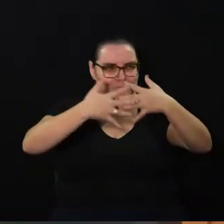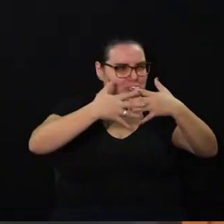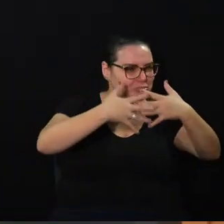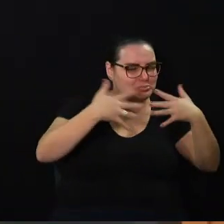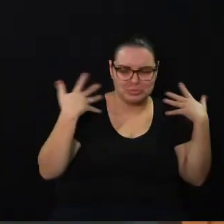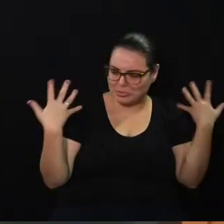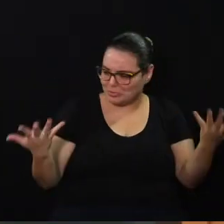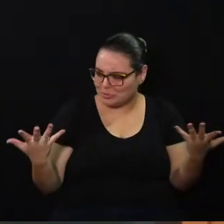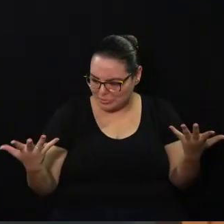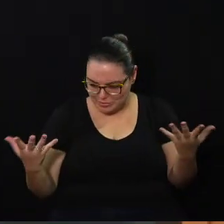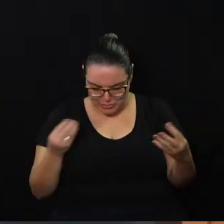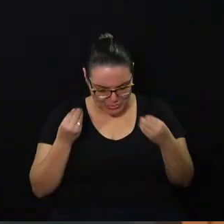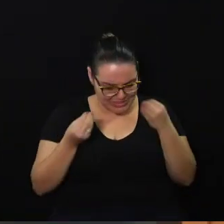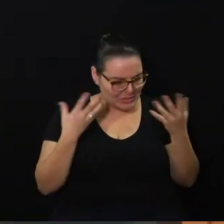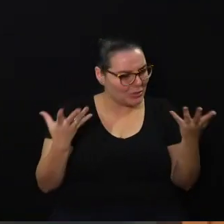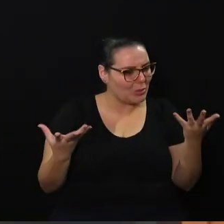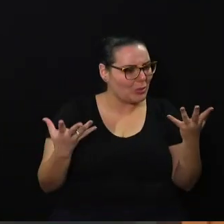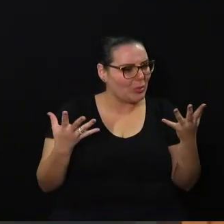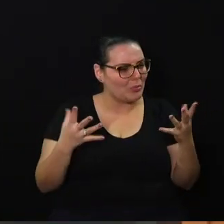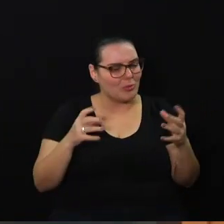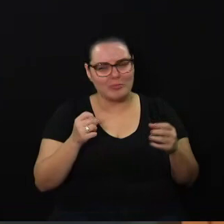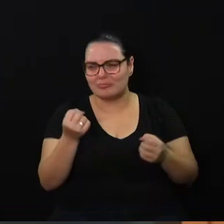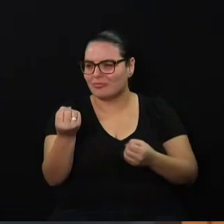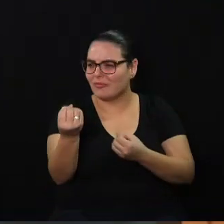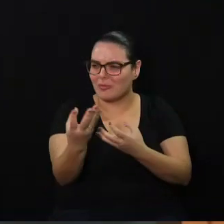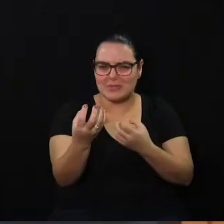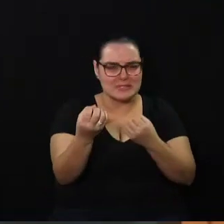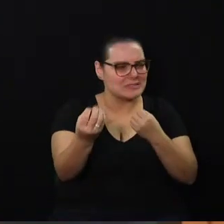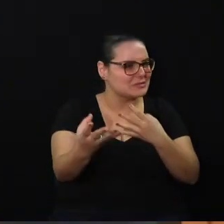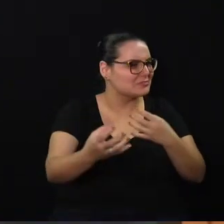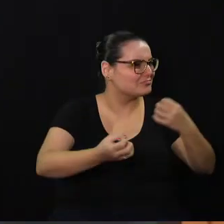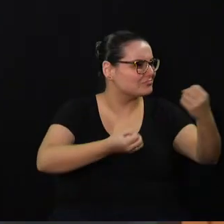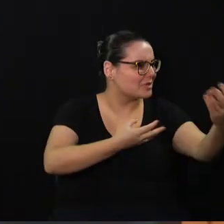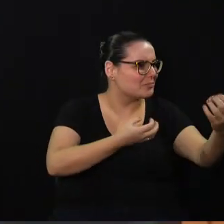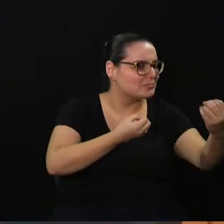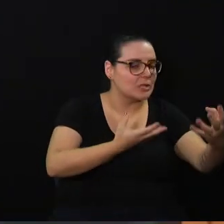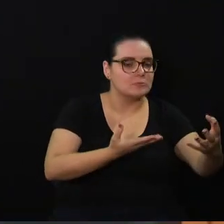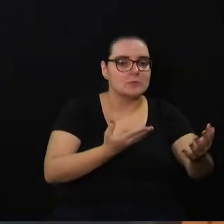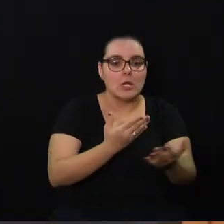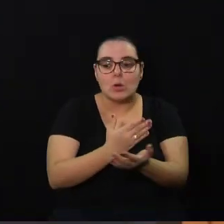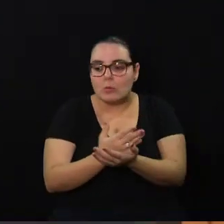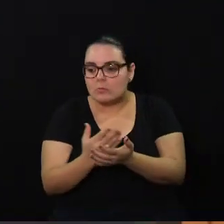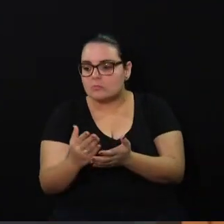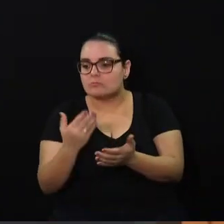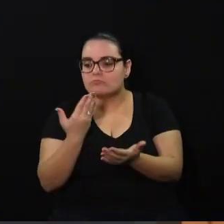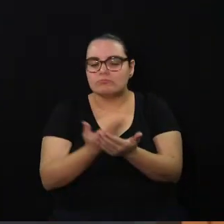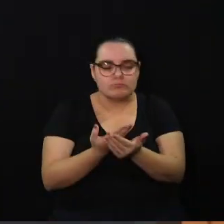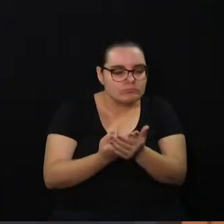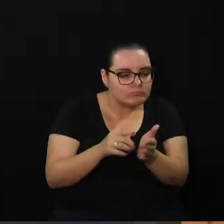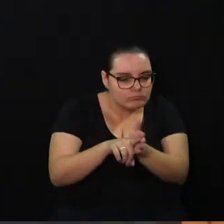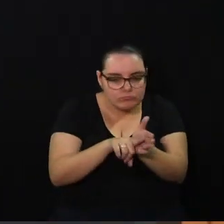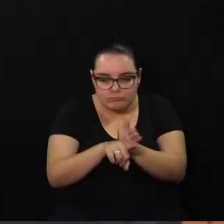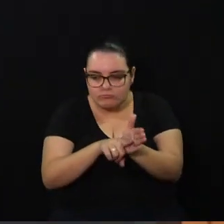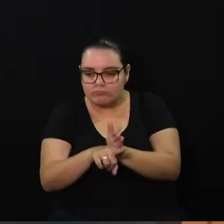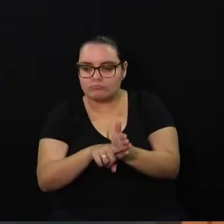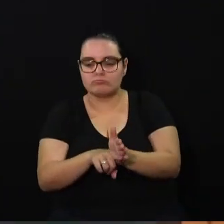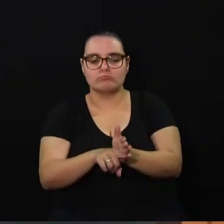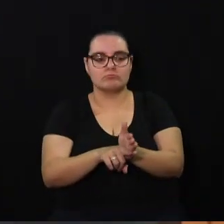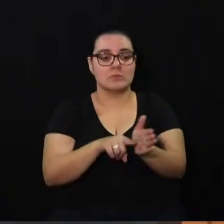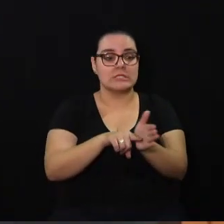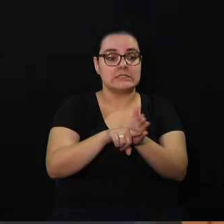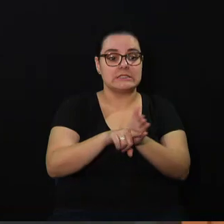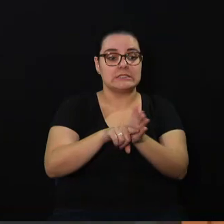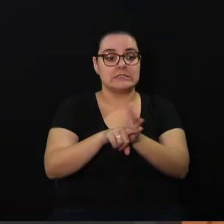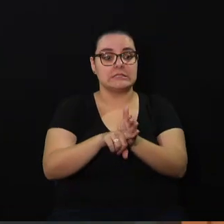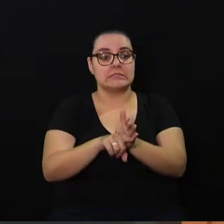as manifestações e foi onde eu comecei a estudar artigos científicos para entender nessa gama toda de